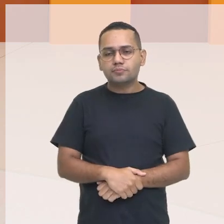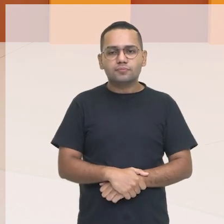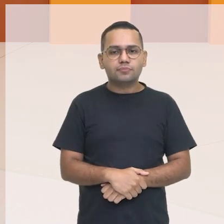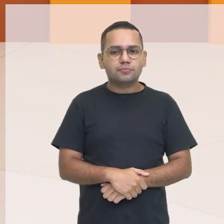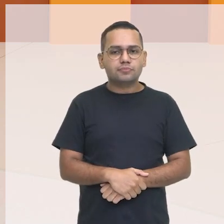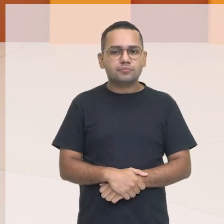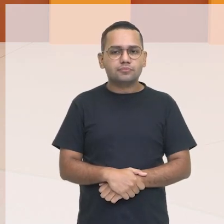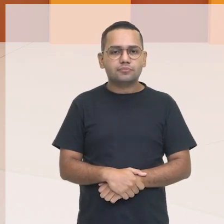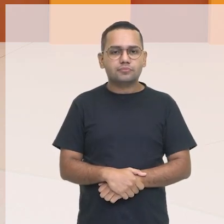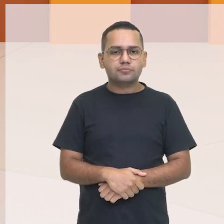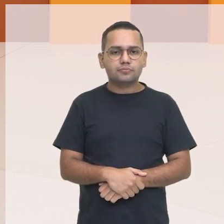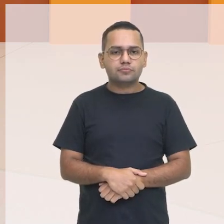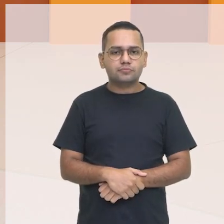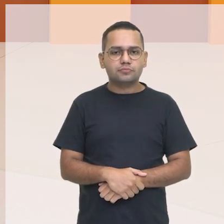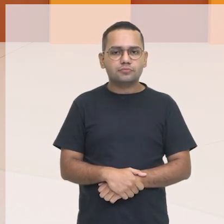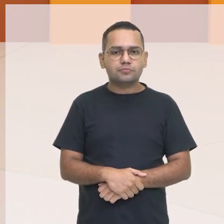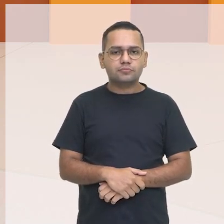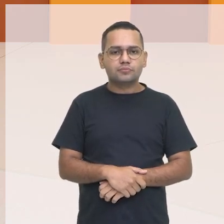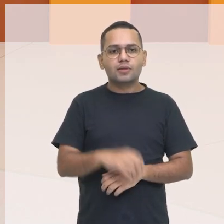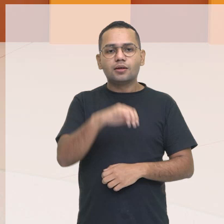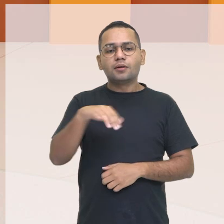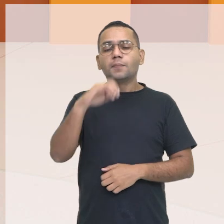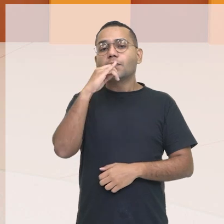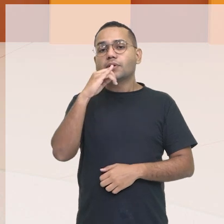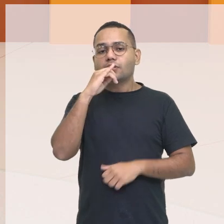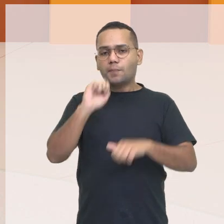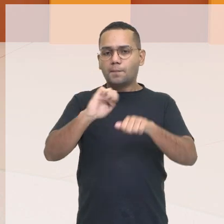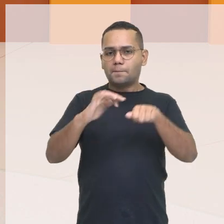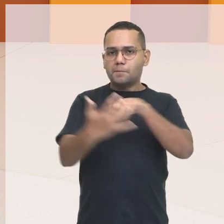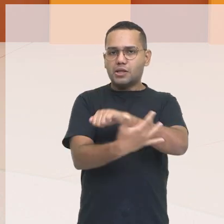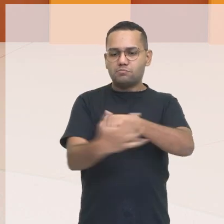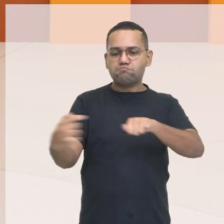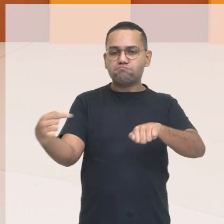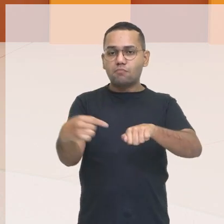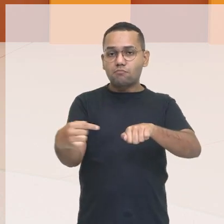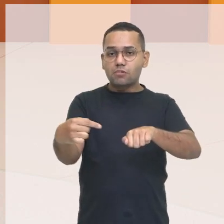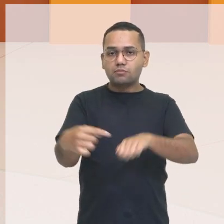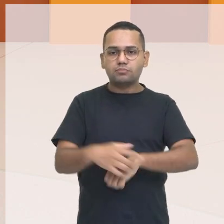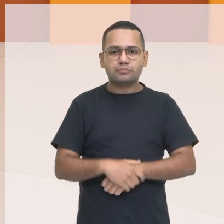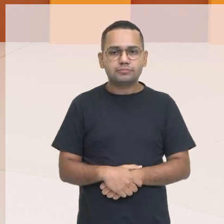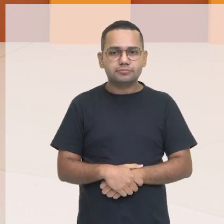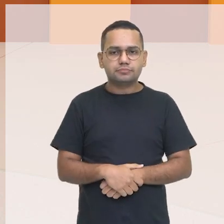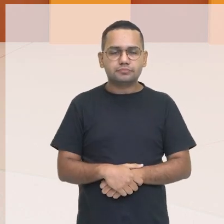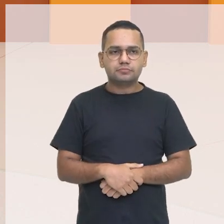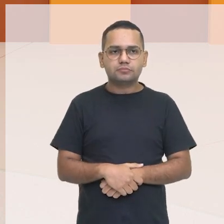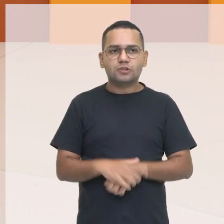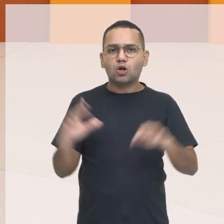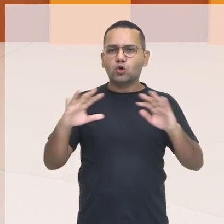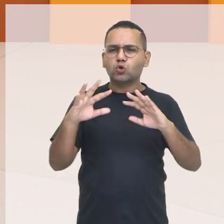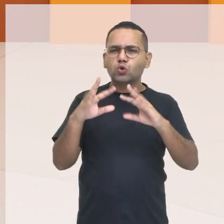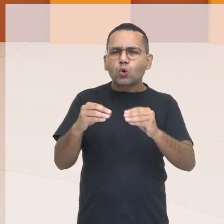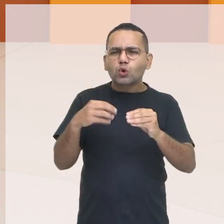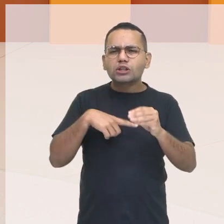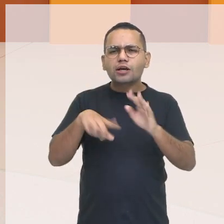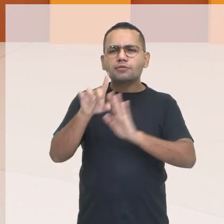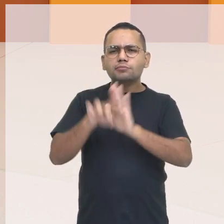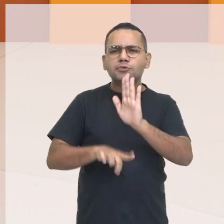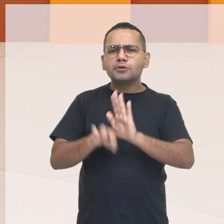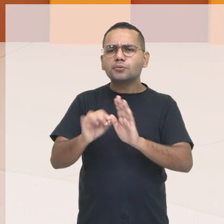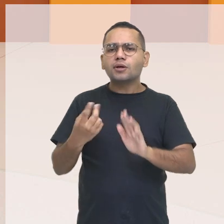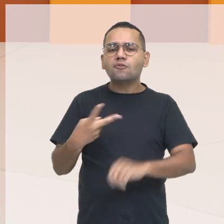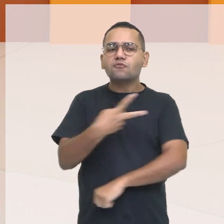do dilema. Pandemia, por exemplo. Todos que são envolvidos na pandemia têm que ter direito à vacina,